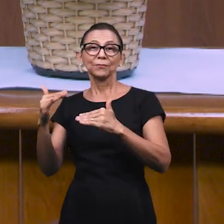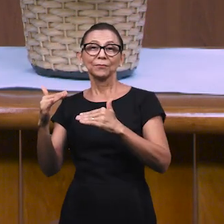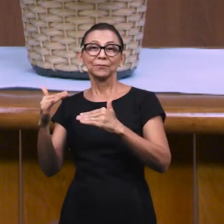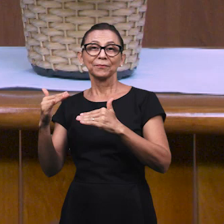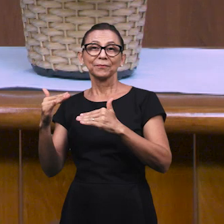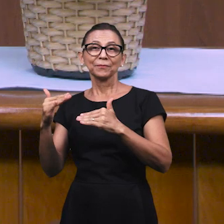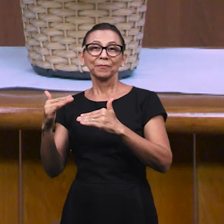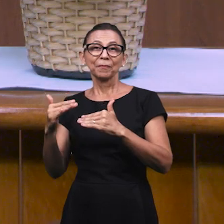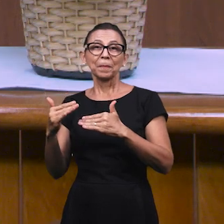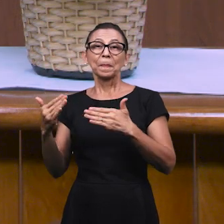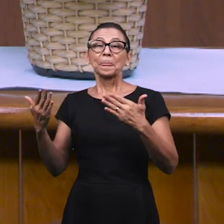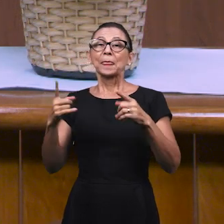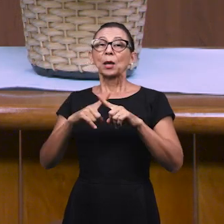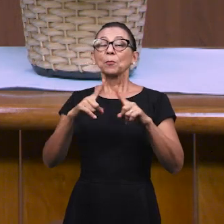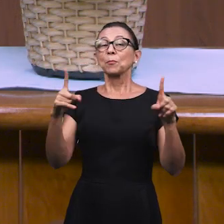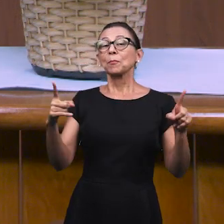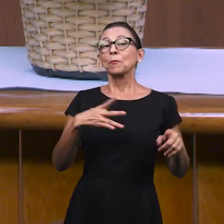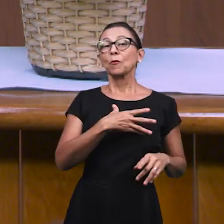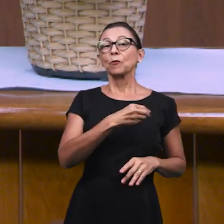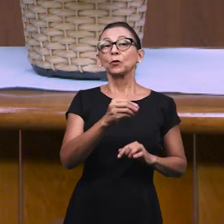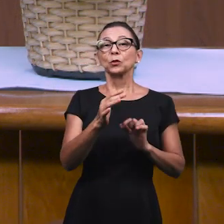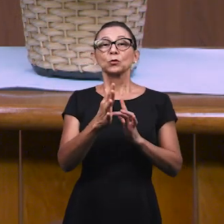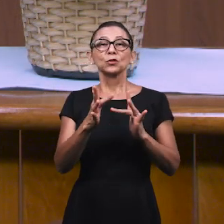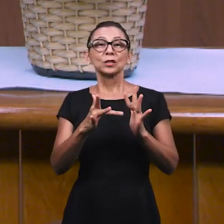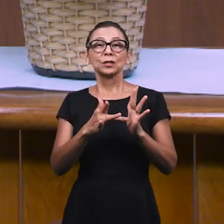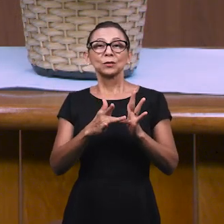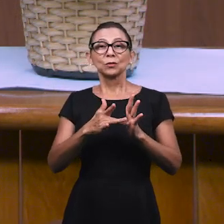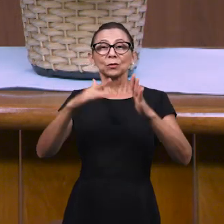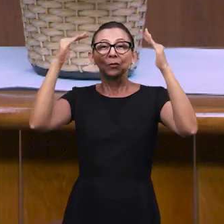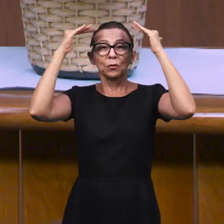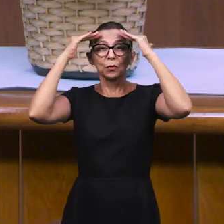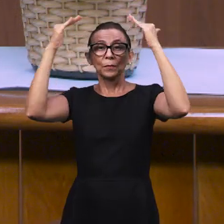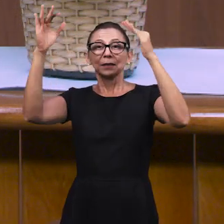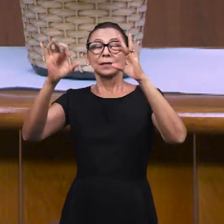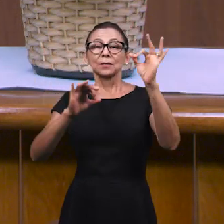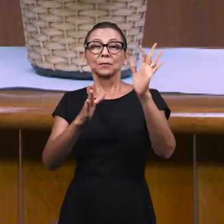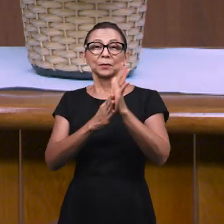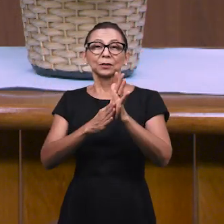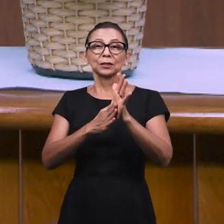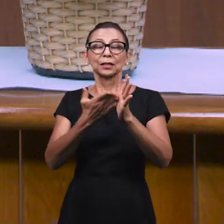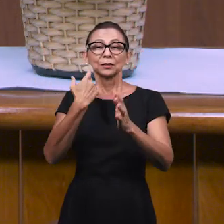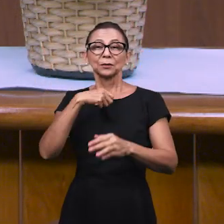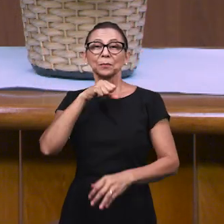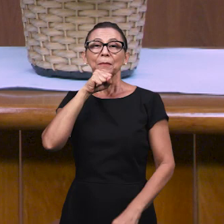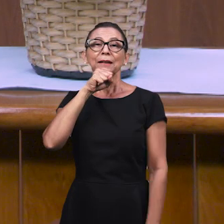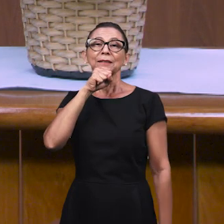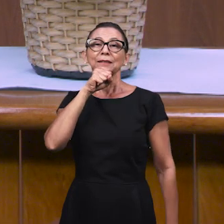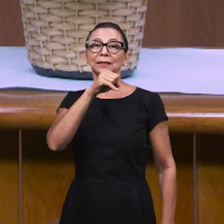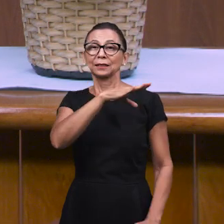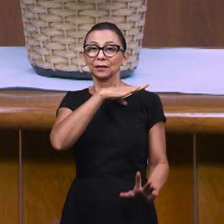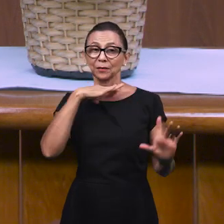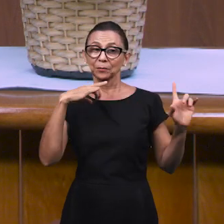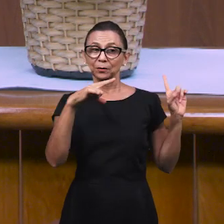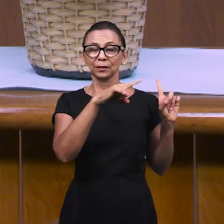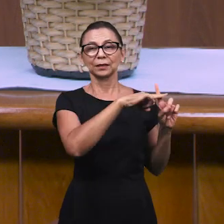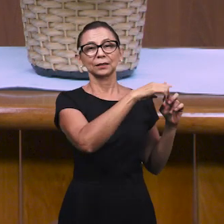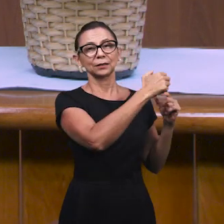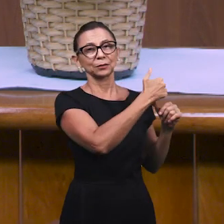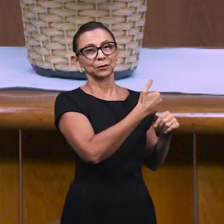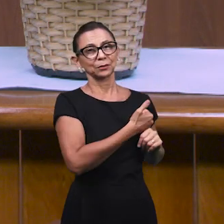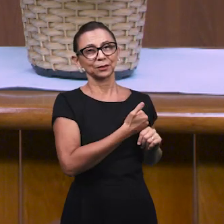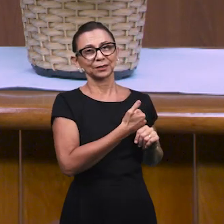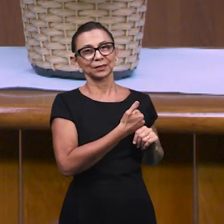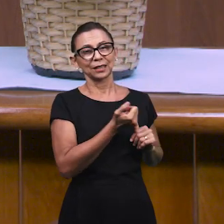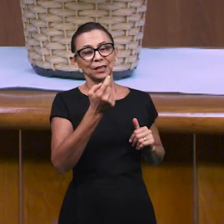pela obediência do Filho, pelo projeto do Pai, pela ação do Espírito Santo, agora nós temos o caminho de